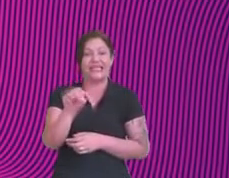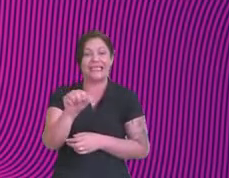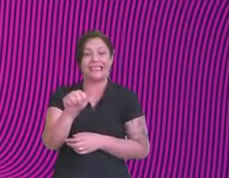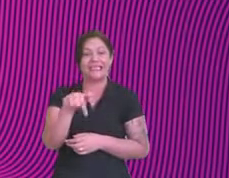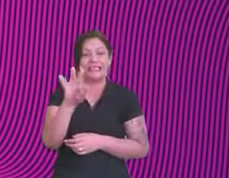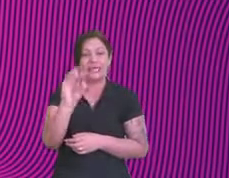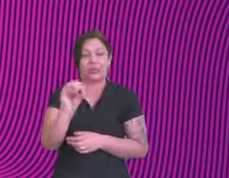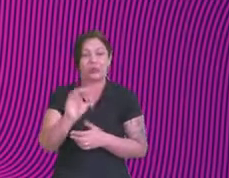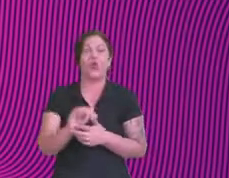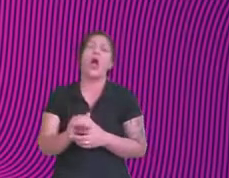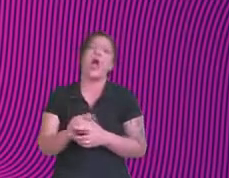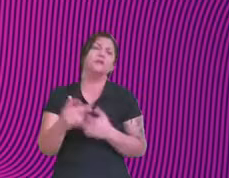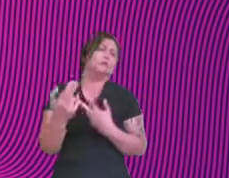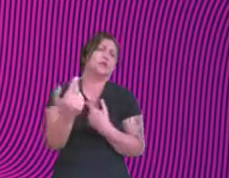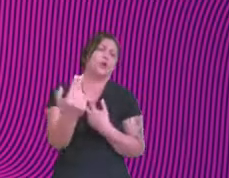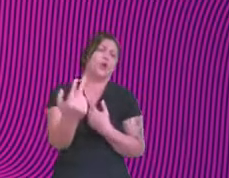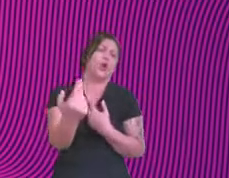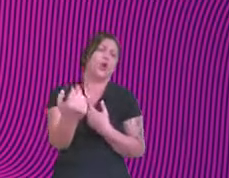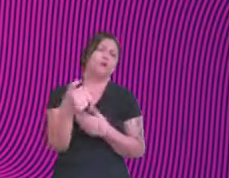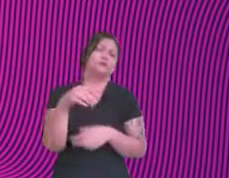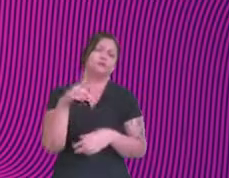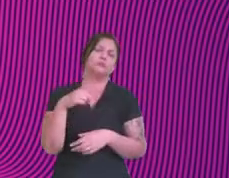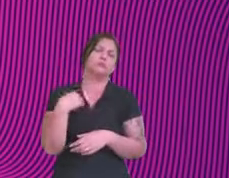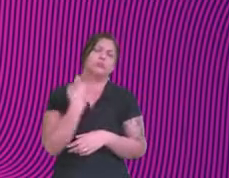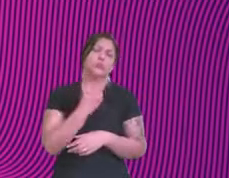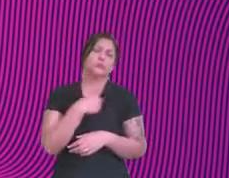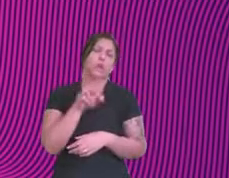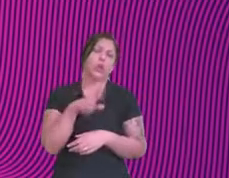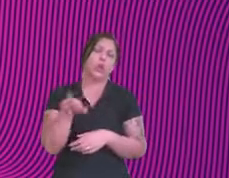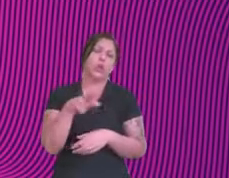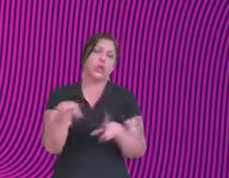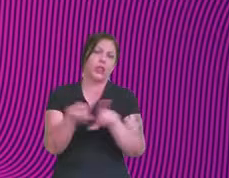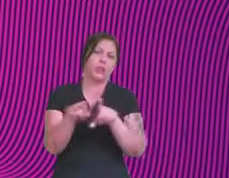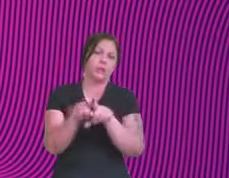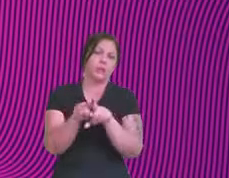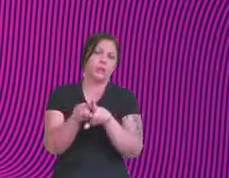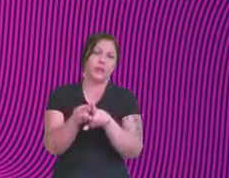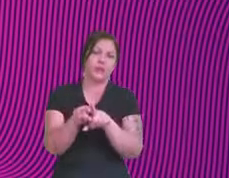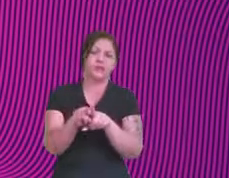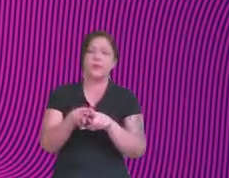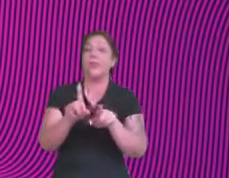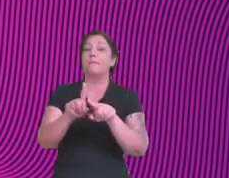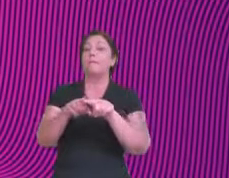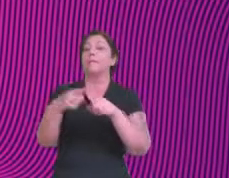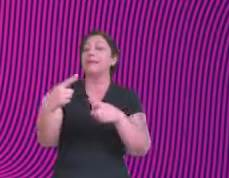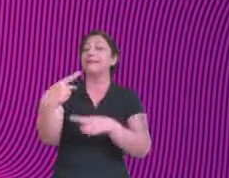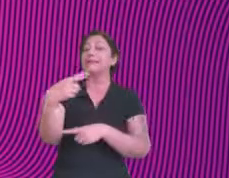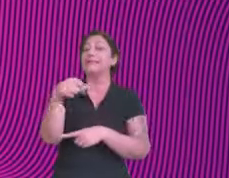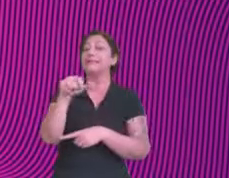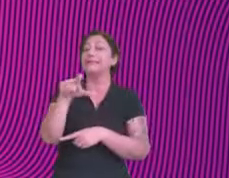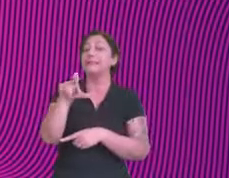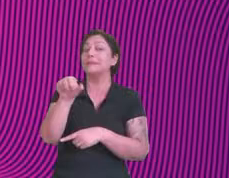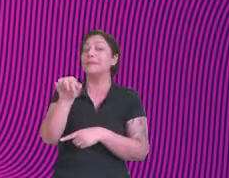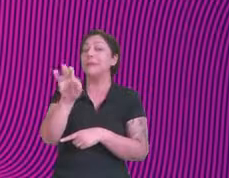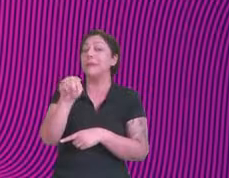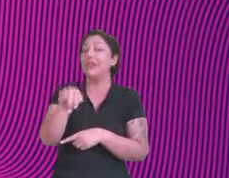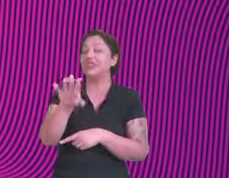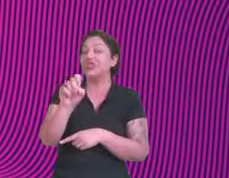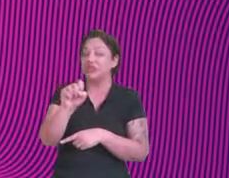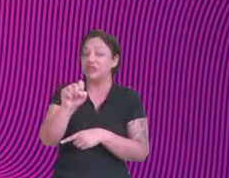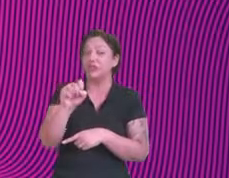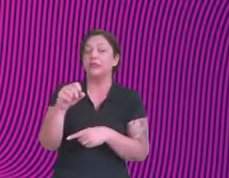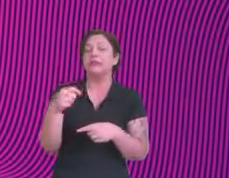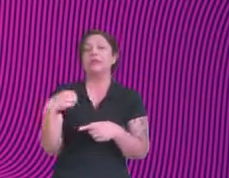É a mesma coisa que a gente utiliza. Só que para oxaliplatina a gente usava a solução glicosada,